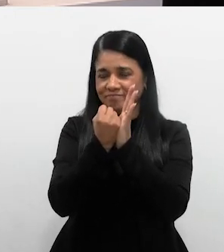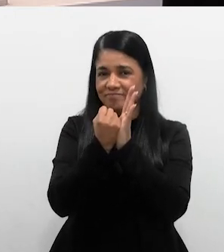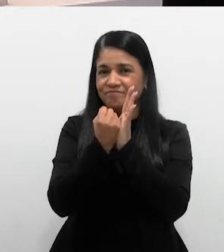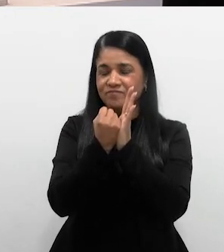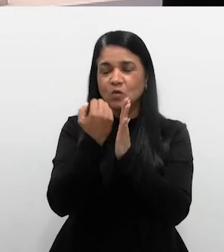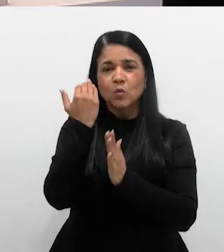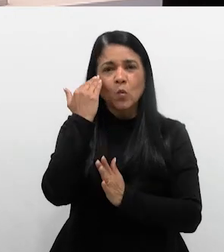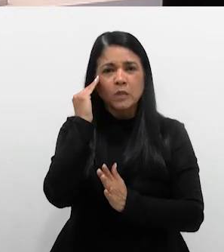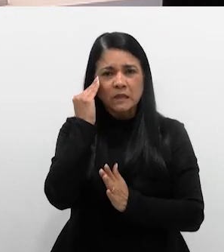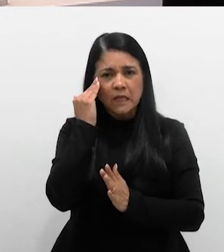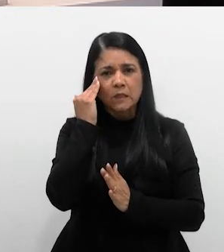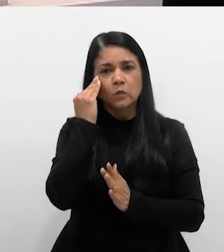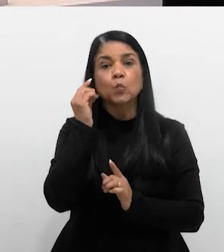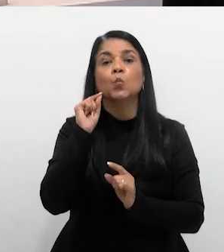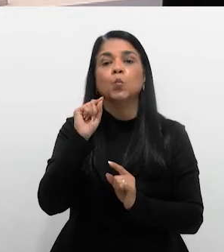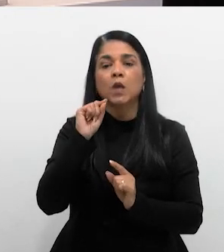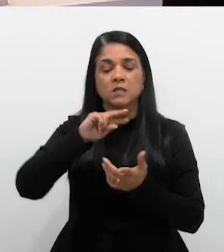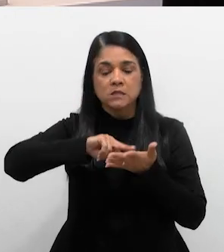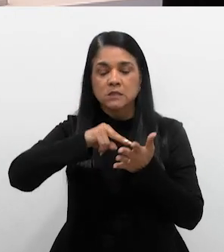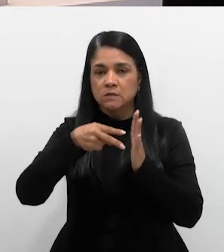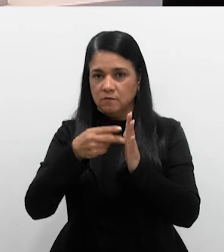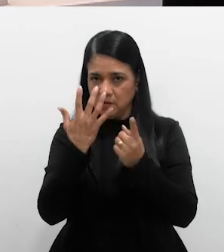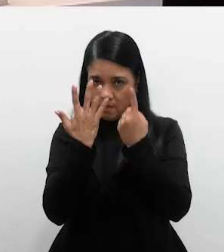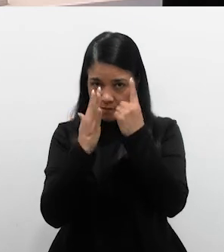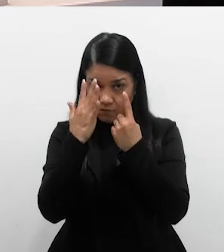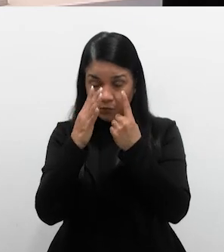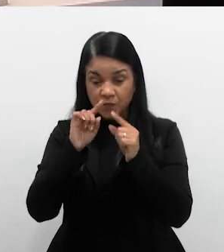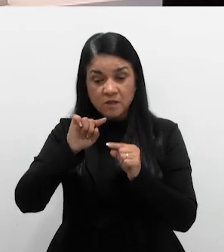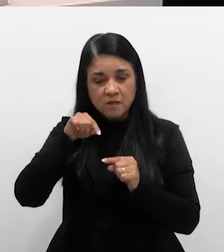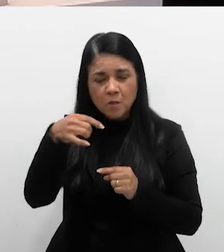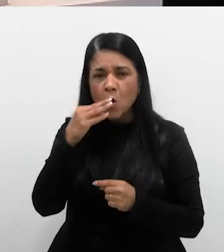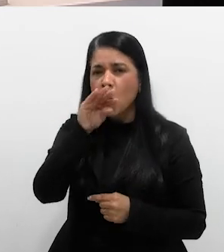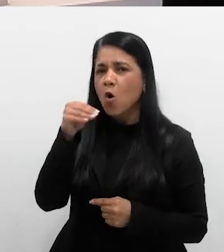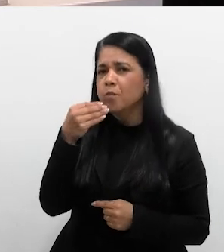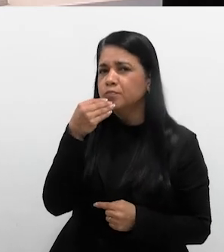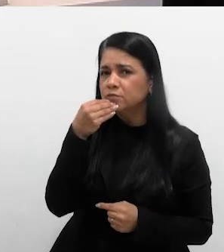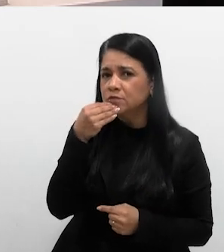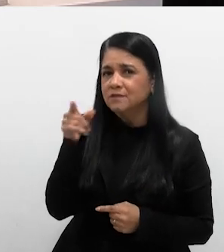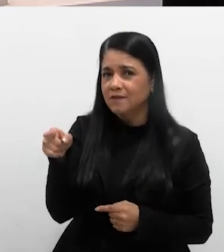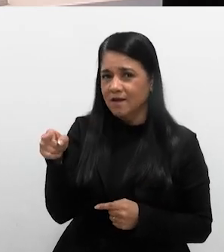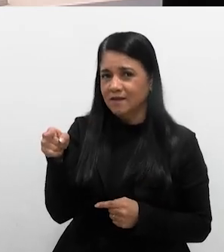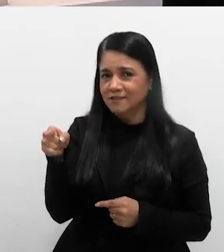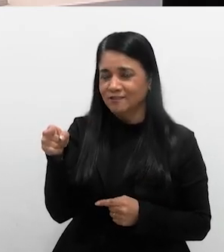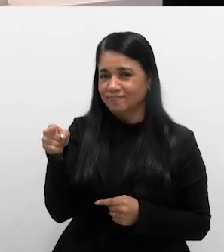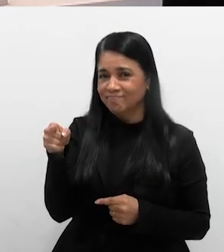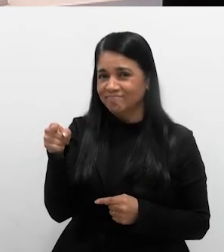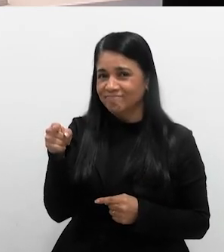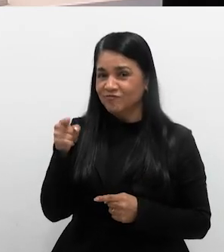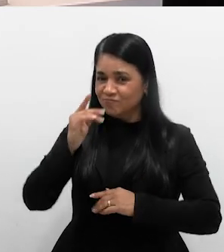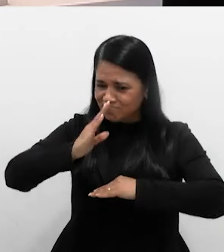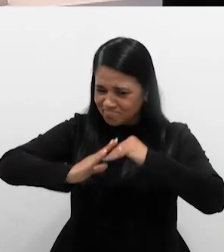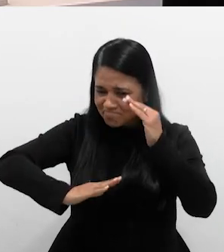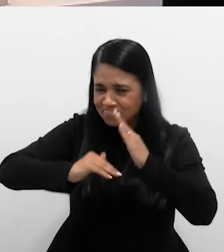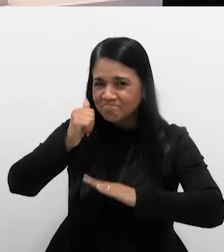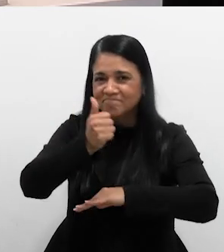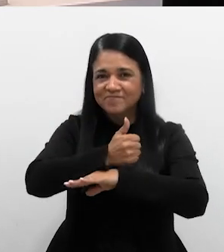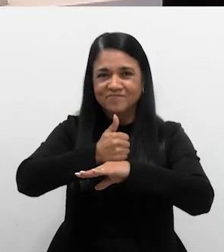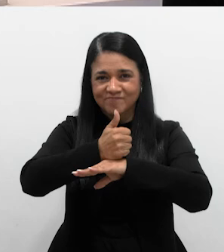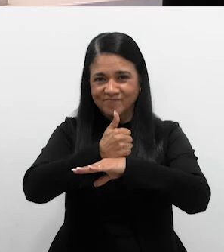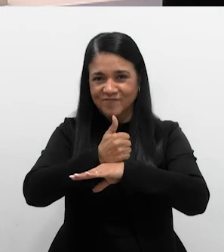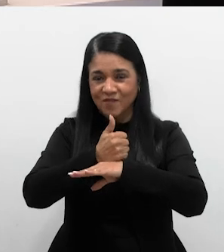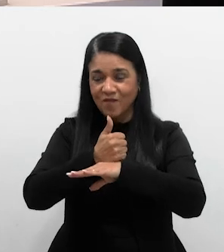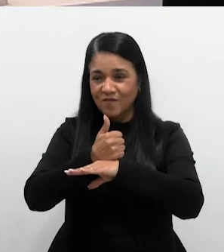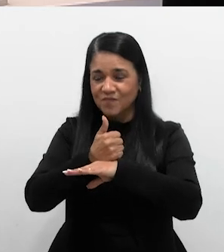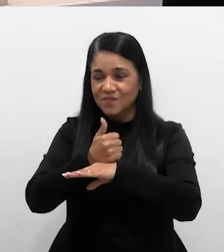contundente o que eu entendo por ser carnaval. E aí depois ter a oportunidade de fazer o ofício que ela fazia